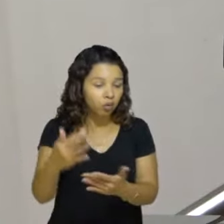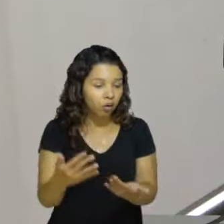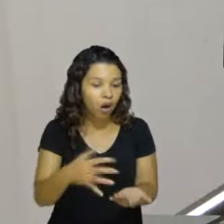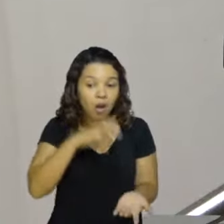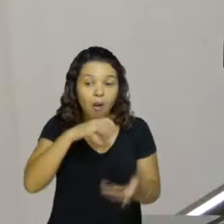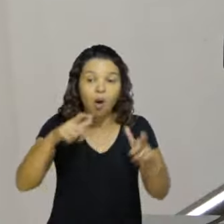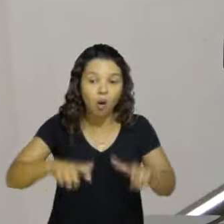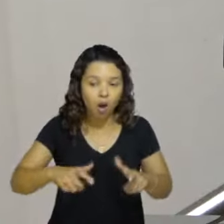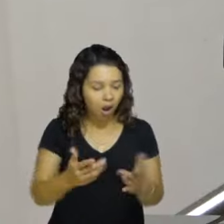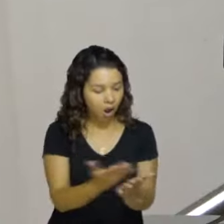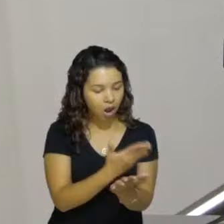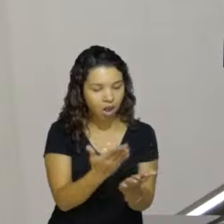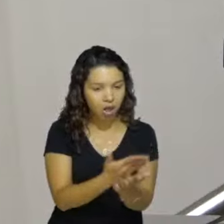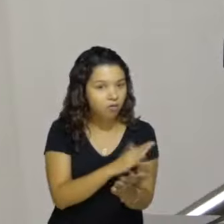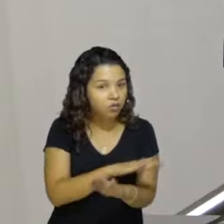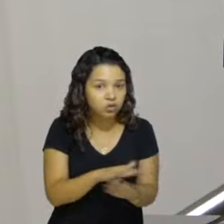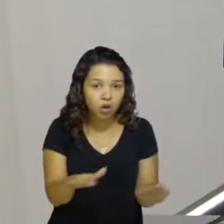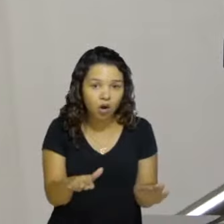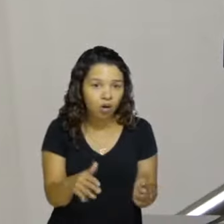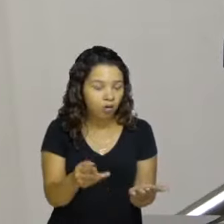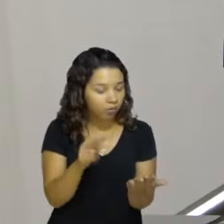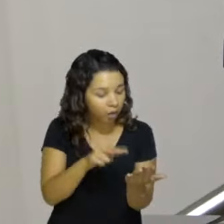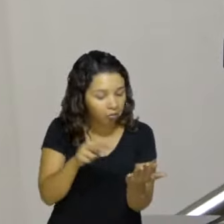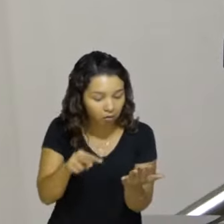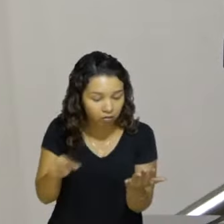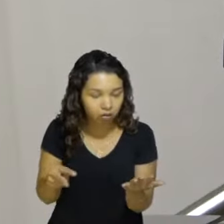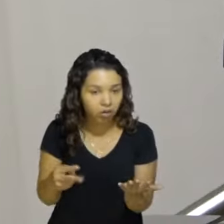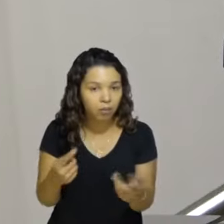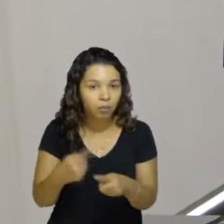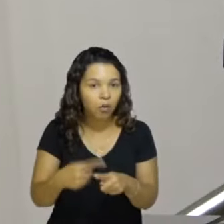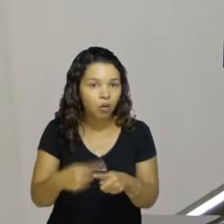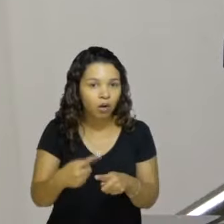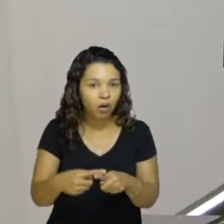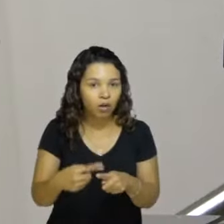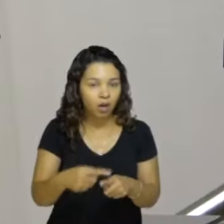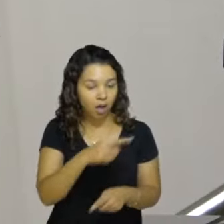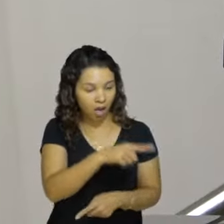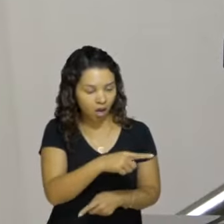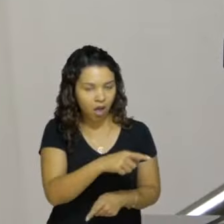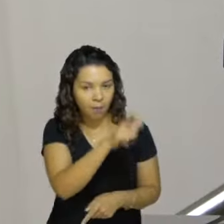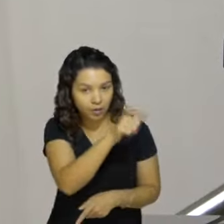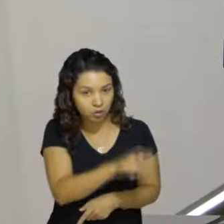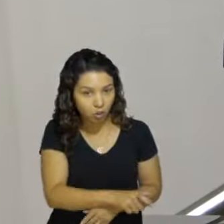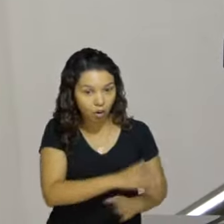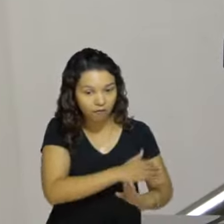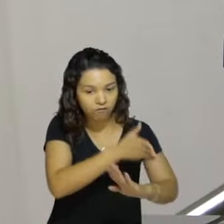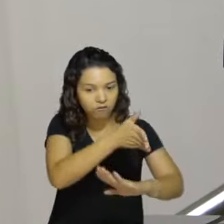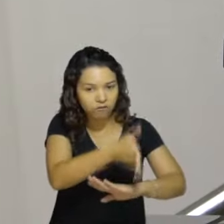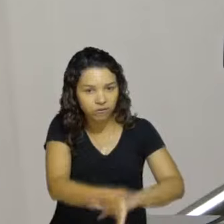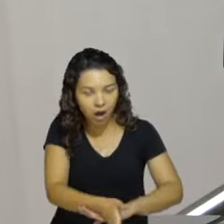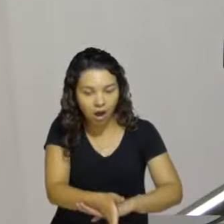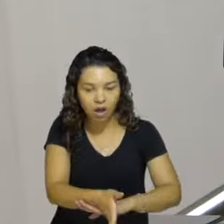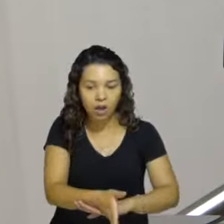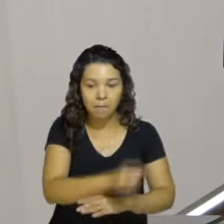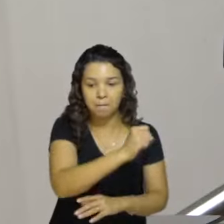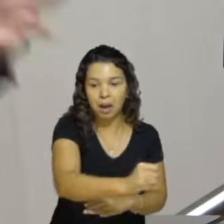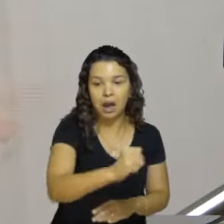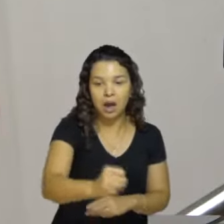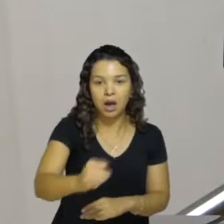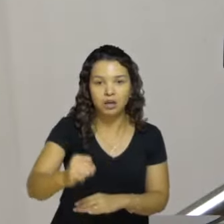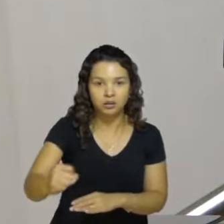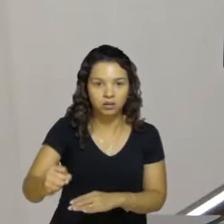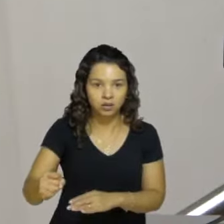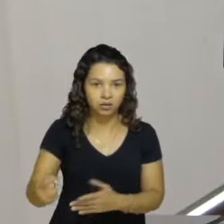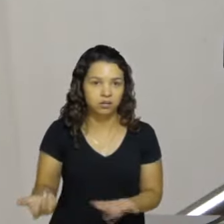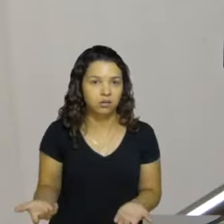Porque aí o cidadão vai lá e invadiu o espaço dele, invade o espaço dele, mata os animais nessa chacina